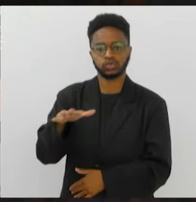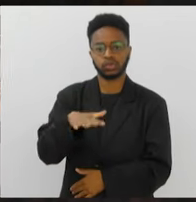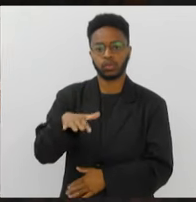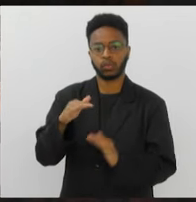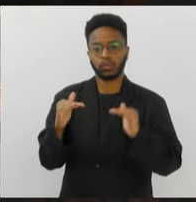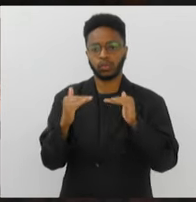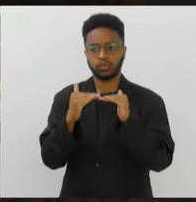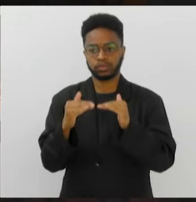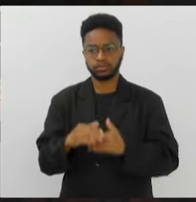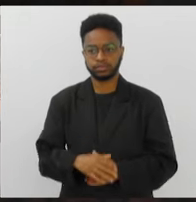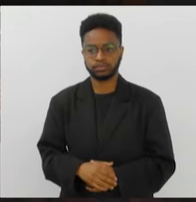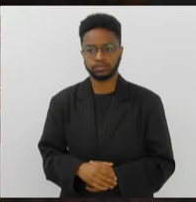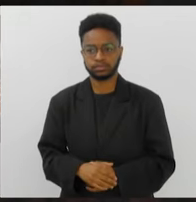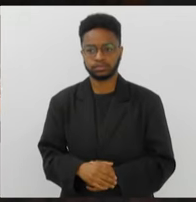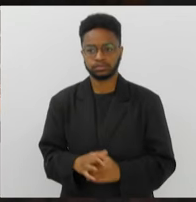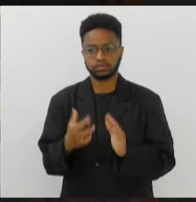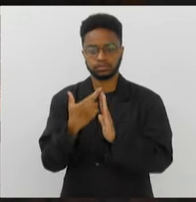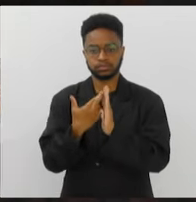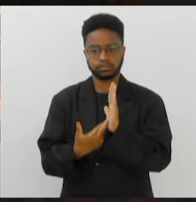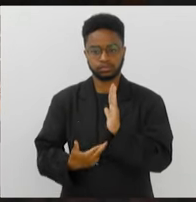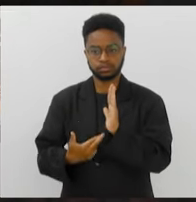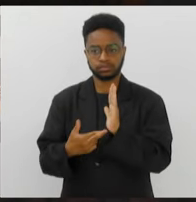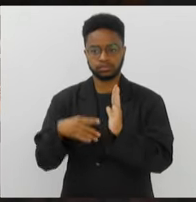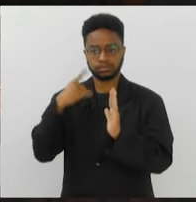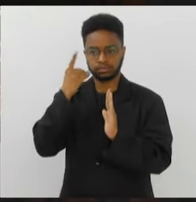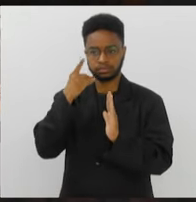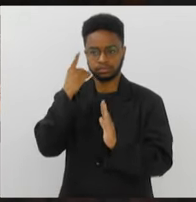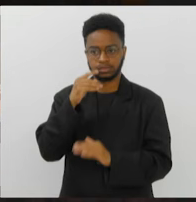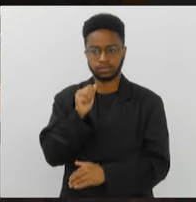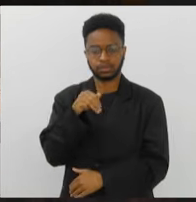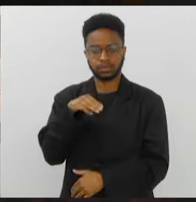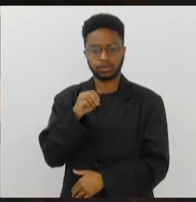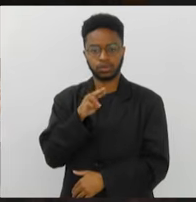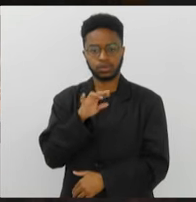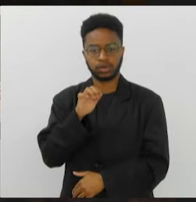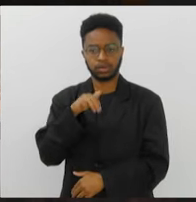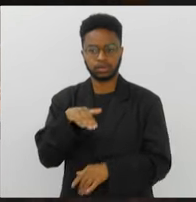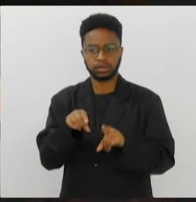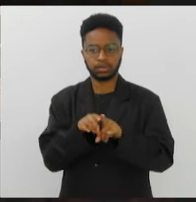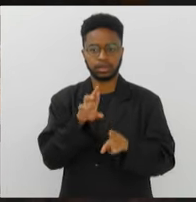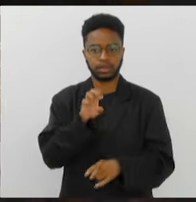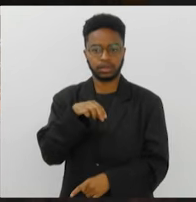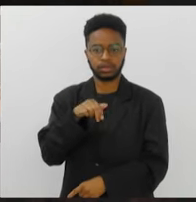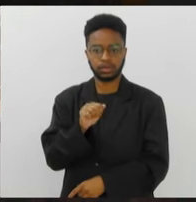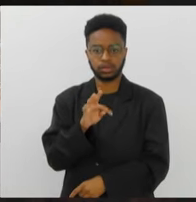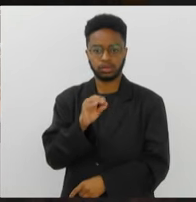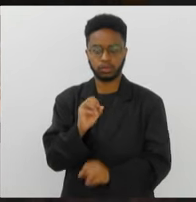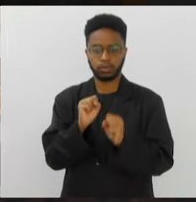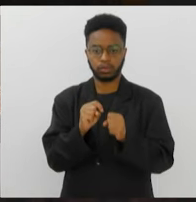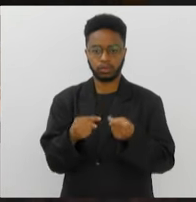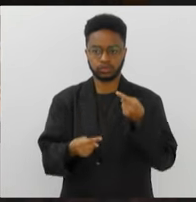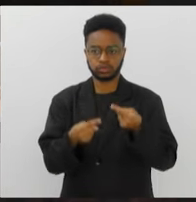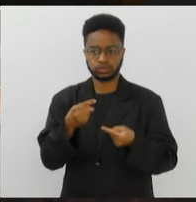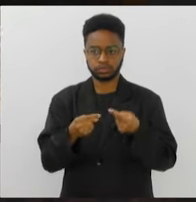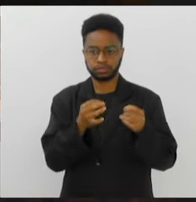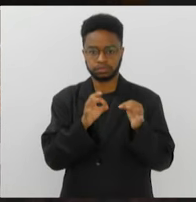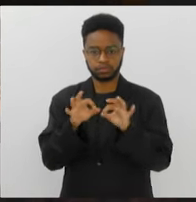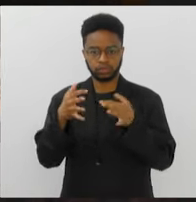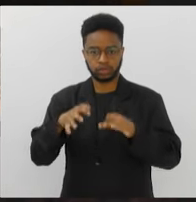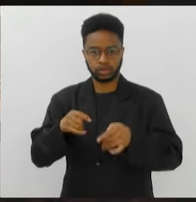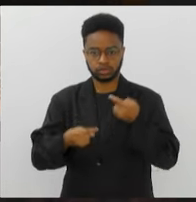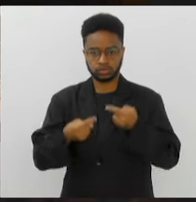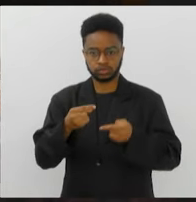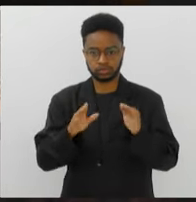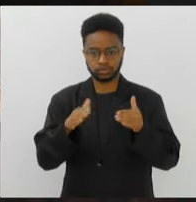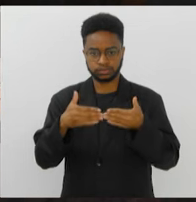favorável. Relatores, deputados Rodrigo Amorim e Renato Machado. Em discussão, não havendo quem queira